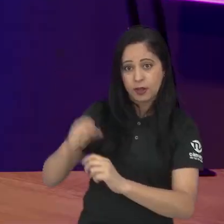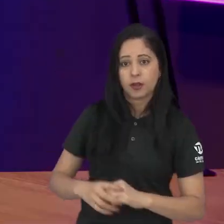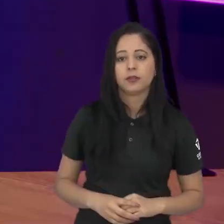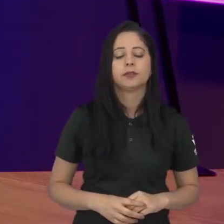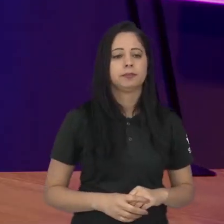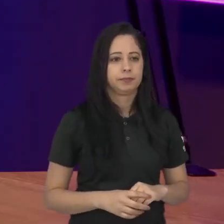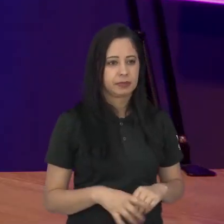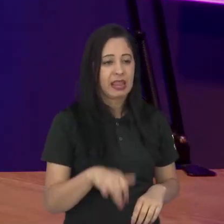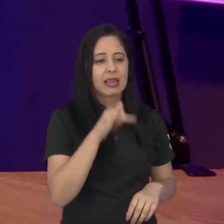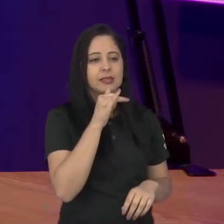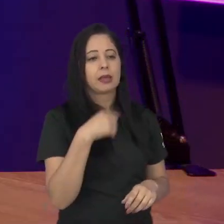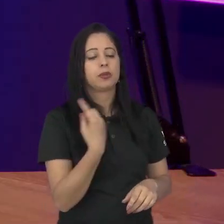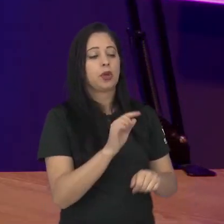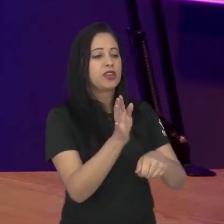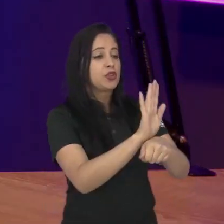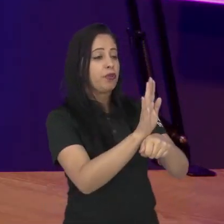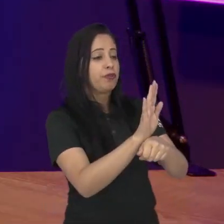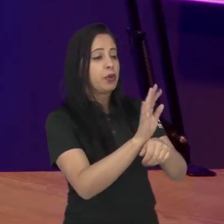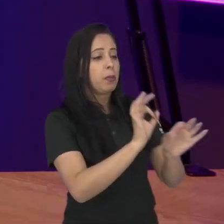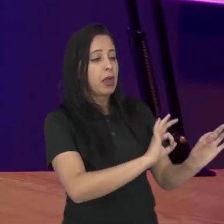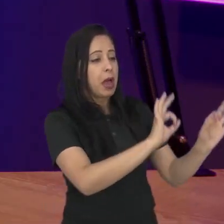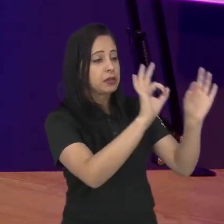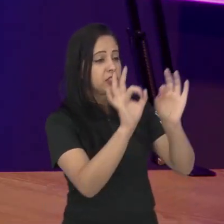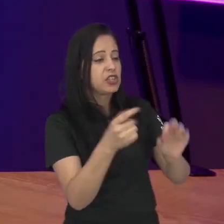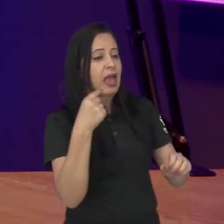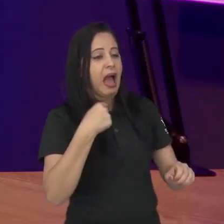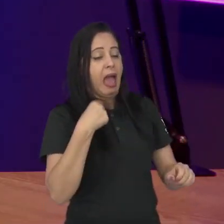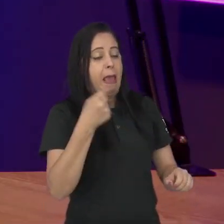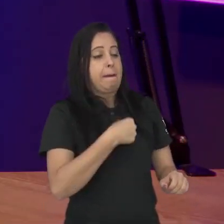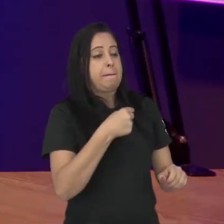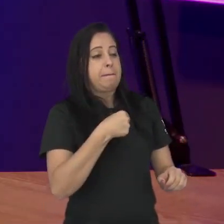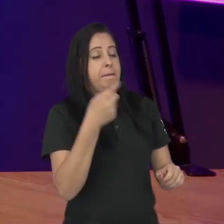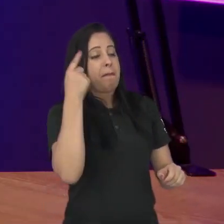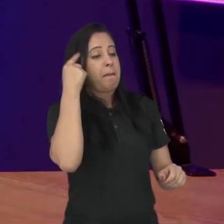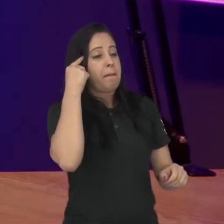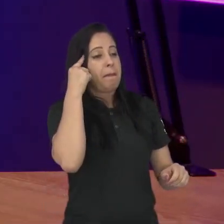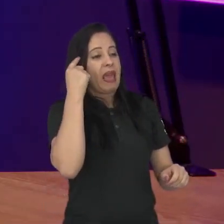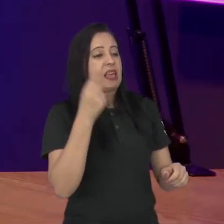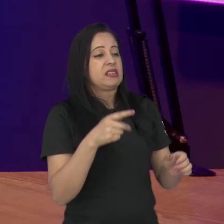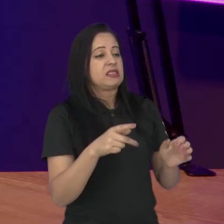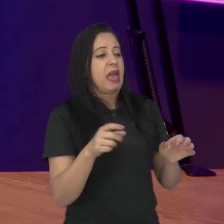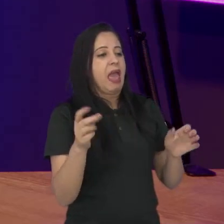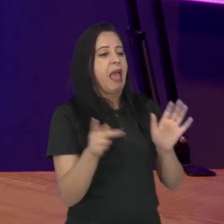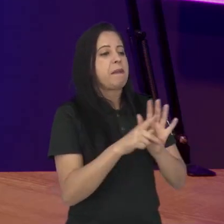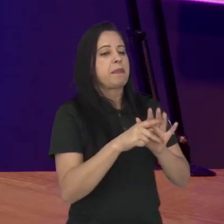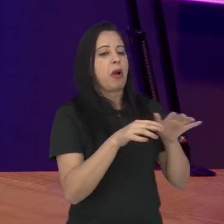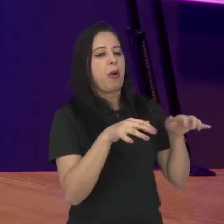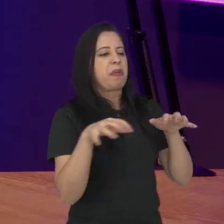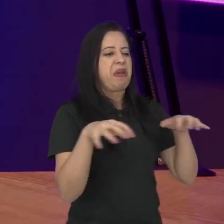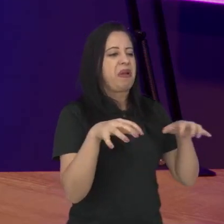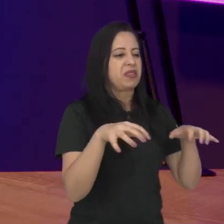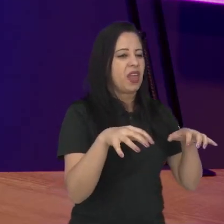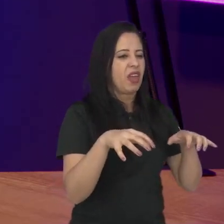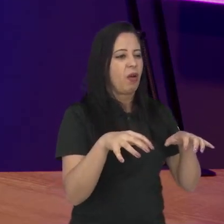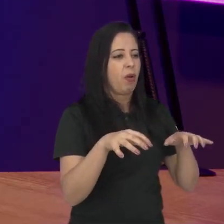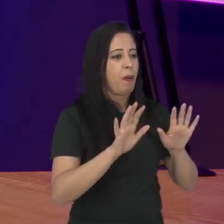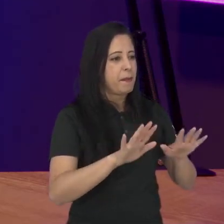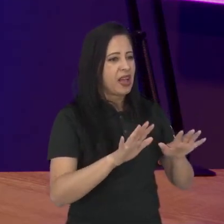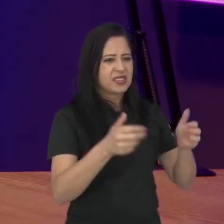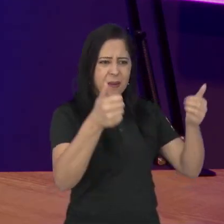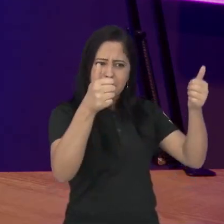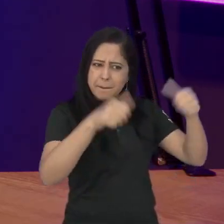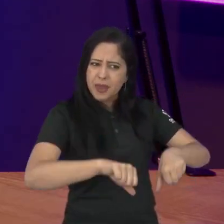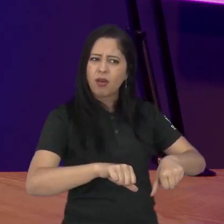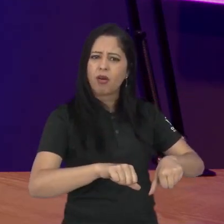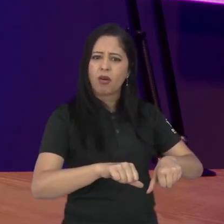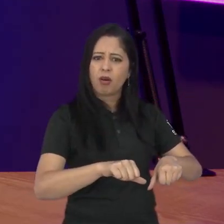vai assistir achando que é terror ou suspense e, na verdade, é muito mais profundo que isso, né? E, às vezes, o monstro, o